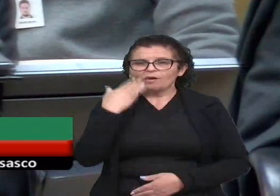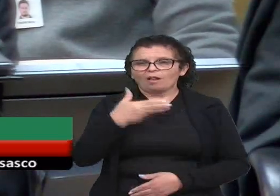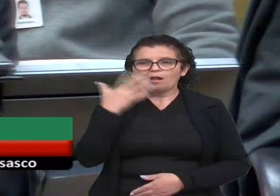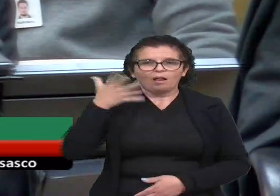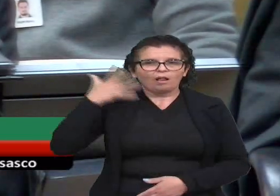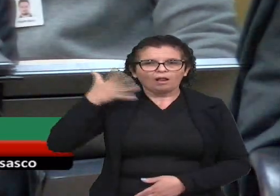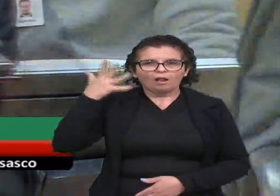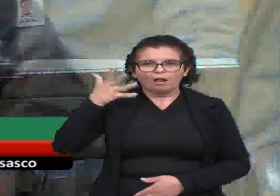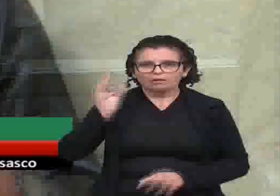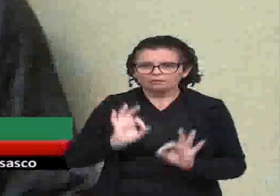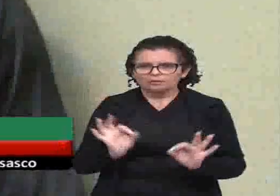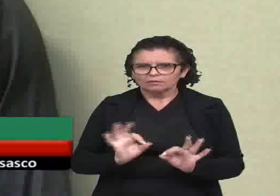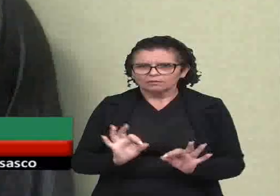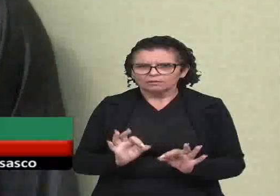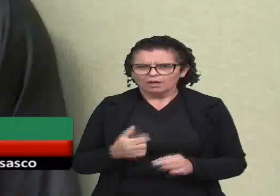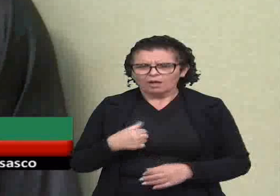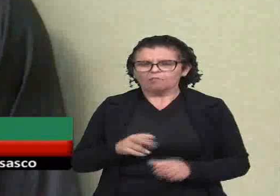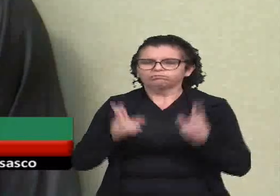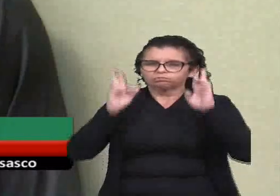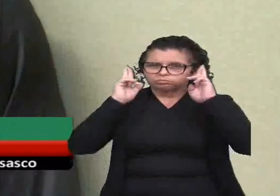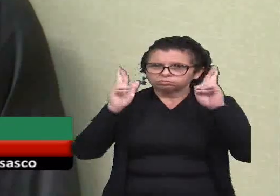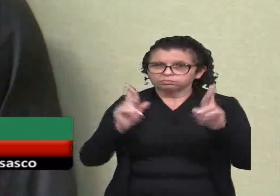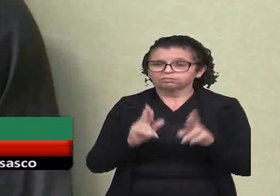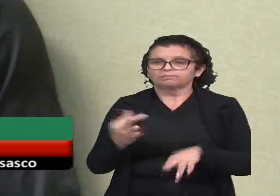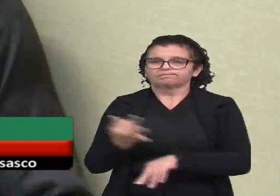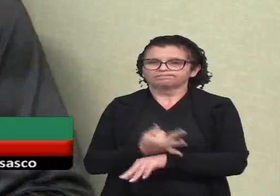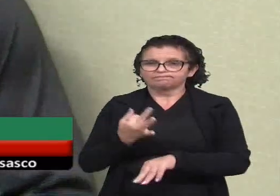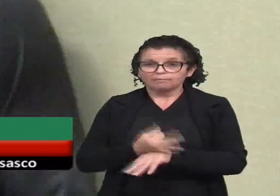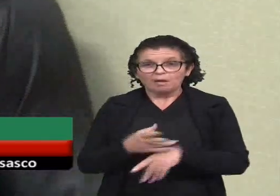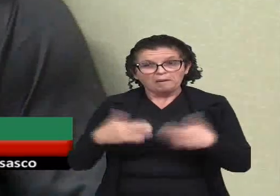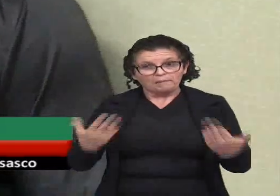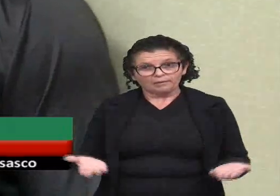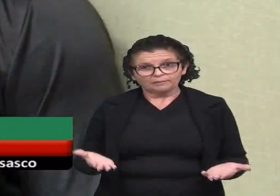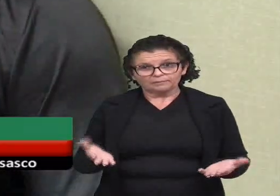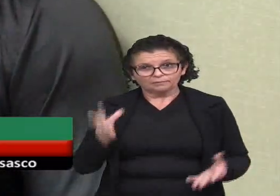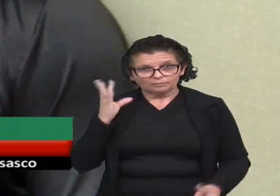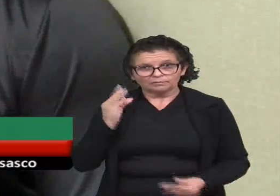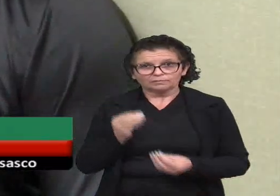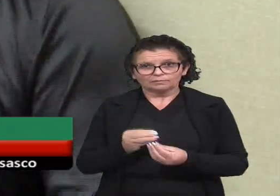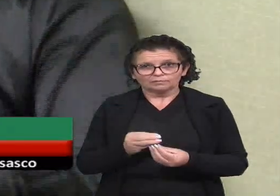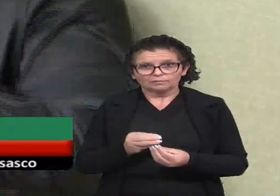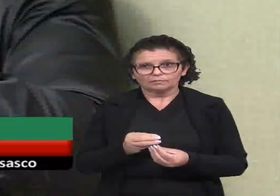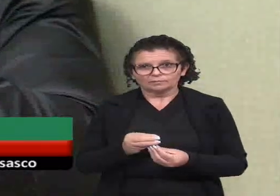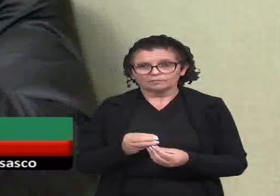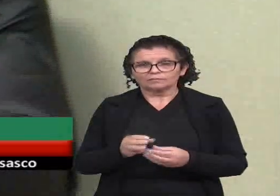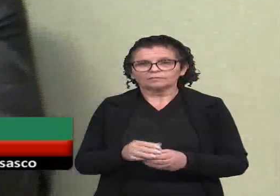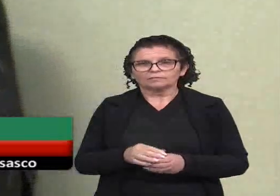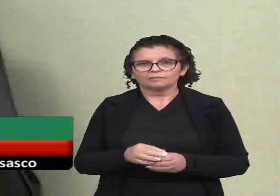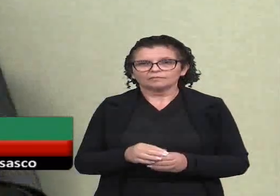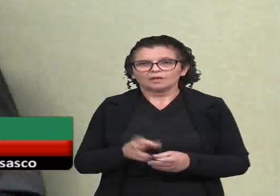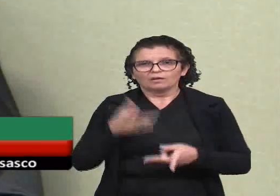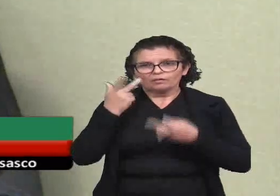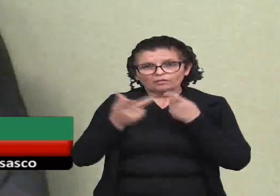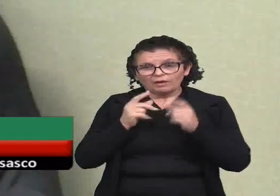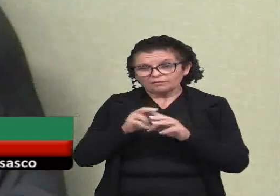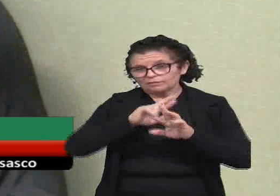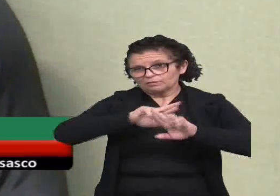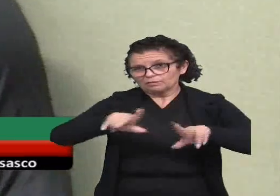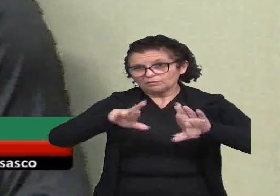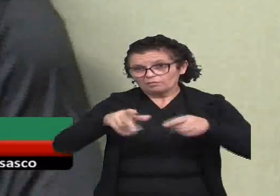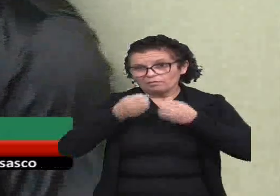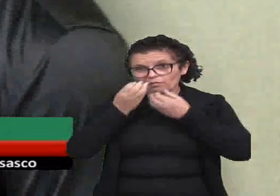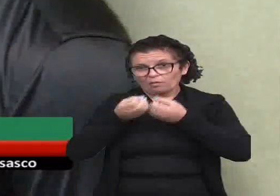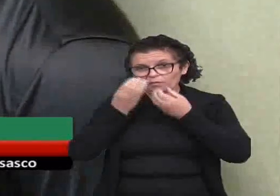E ninguém falou nada, muito menos eu, porque eu respeito a palavra do vereador. Para concluir segundo, aí, vamos ser breve, aí tem uma quando tem fala tem várias que precisa de